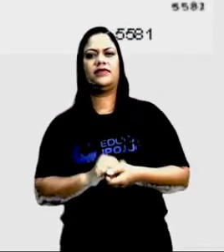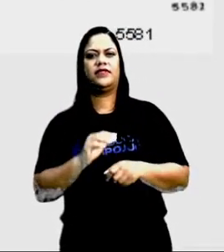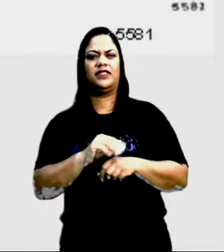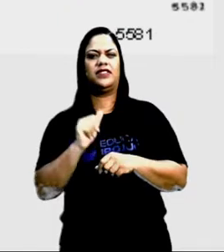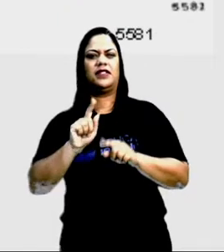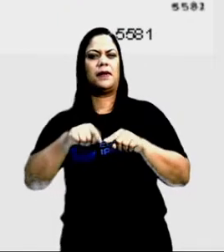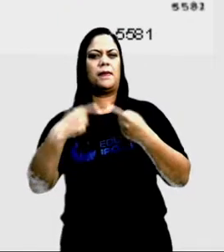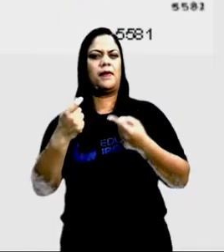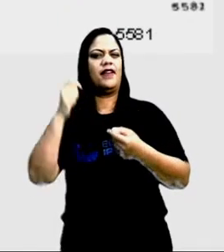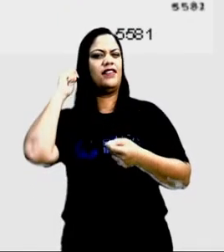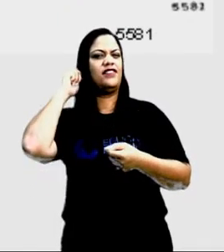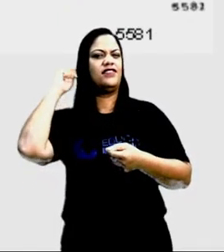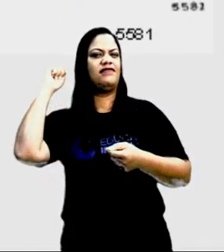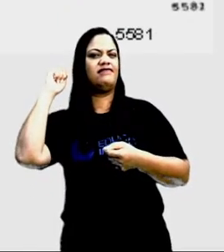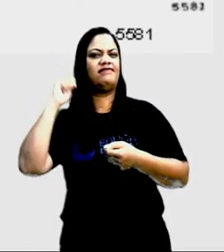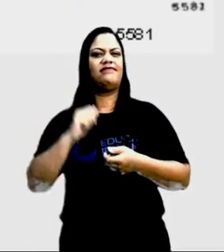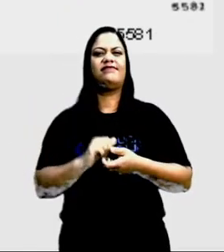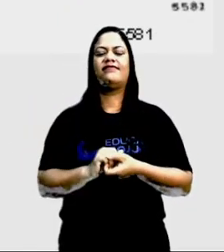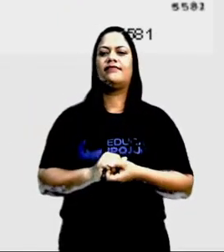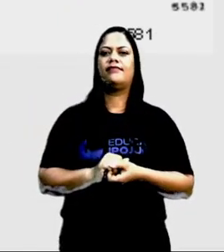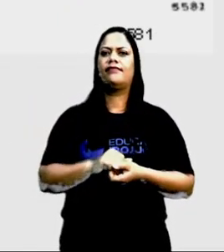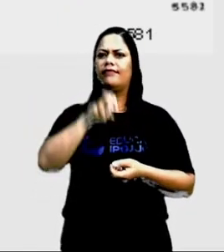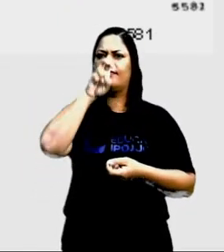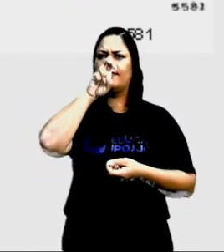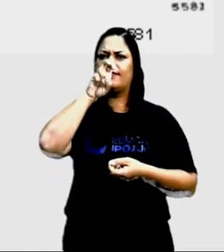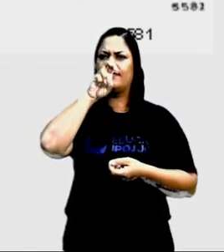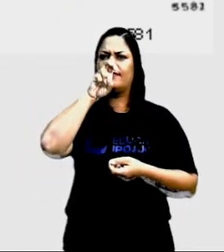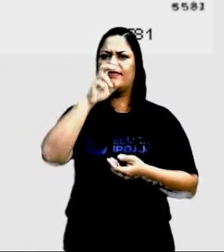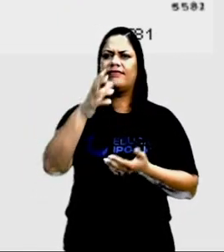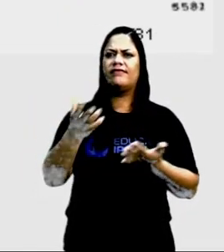essa orelha. E a Mônica ficou